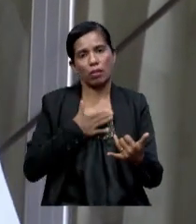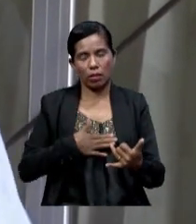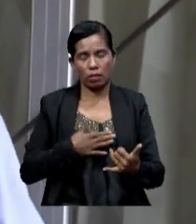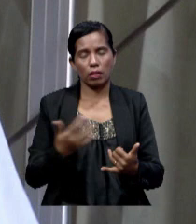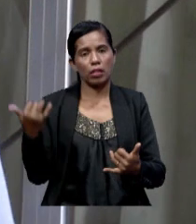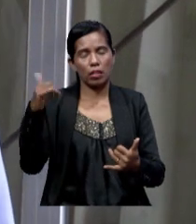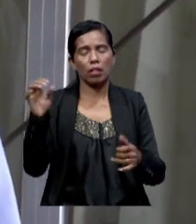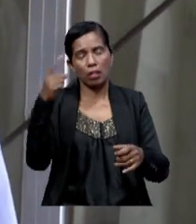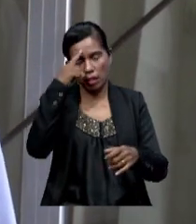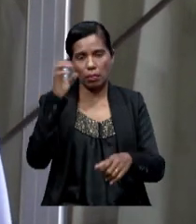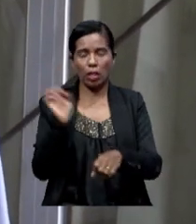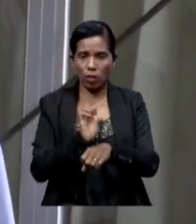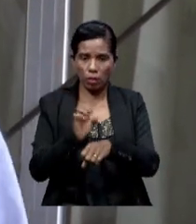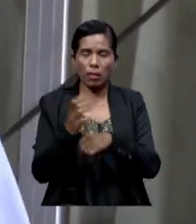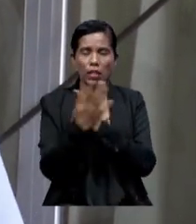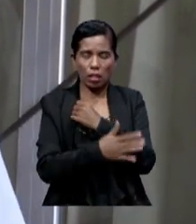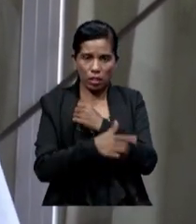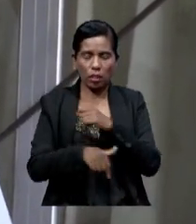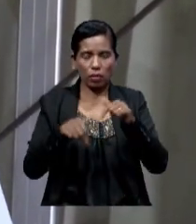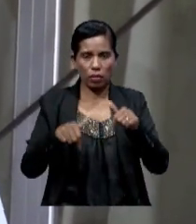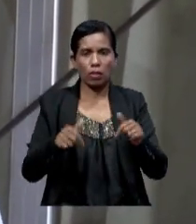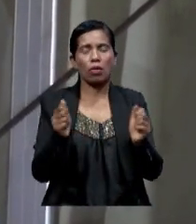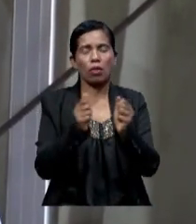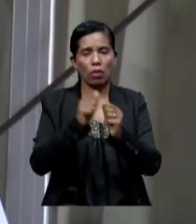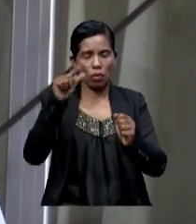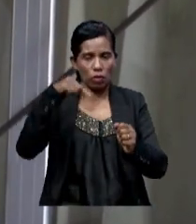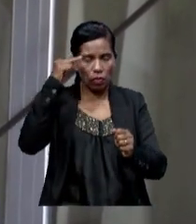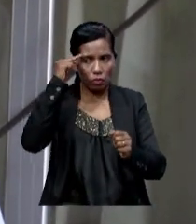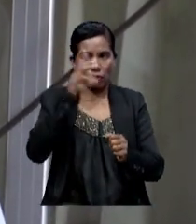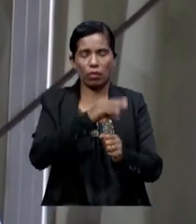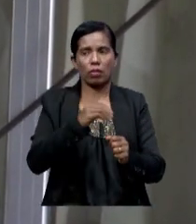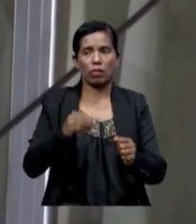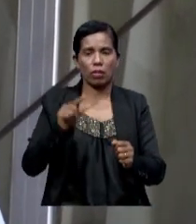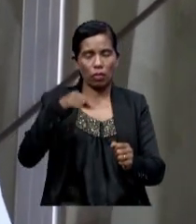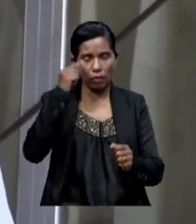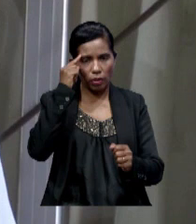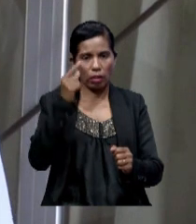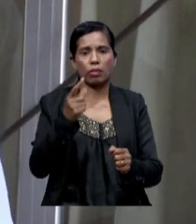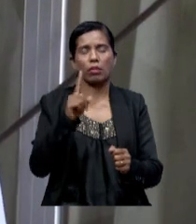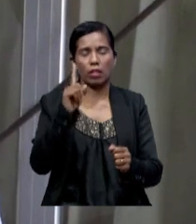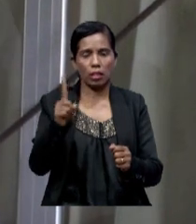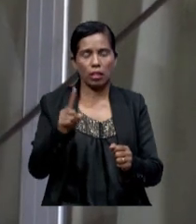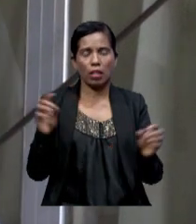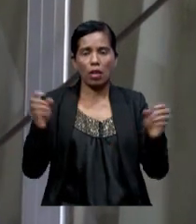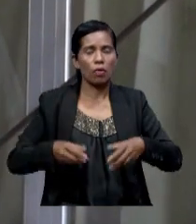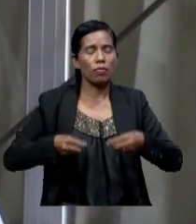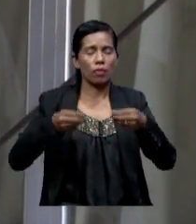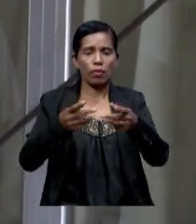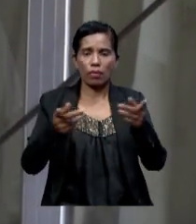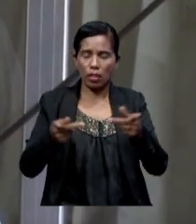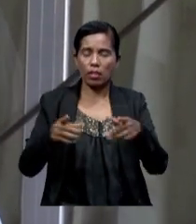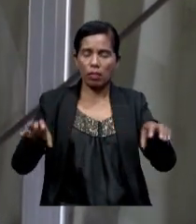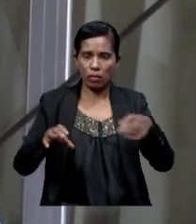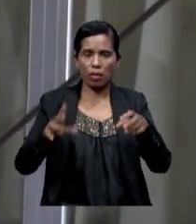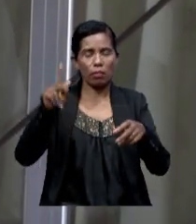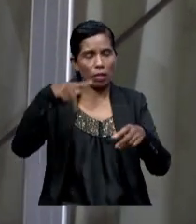situação econômica relaran o governação ao belian catia o governo e dan ve que la cria campo trabalho compromissos políticos